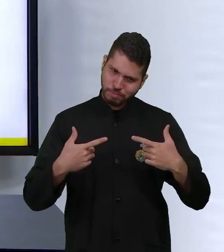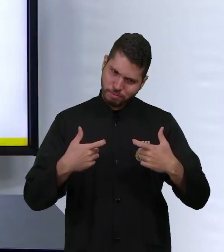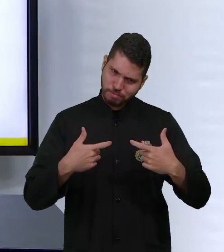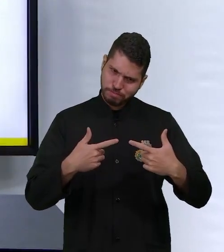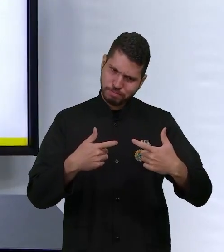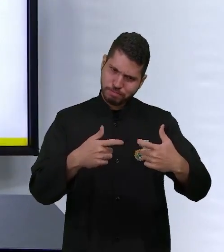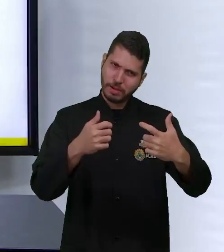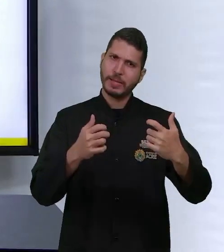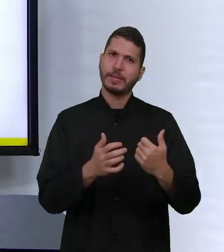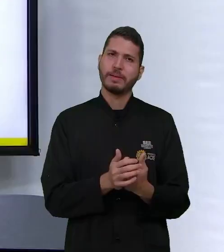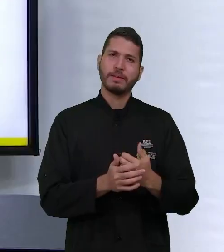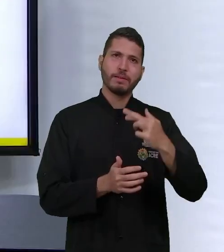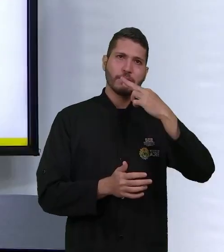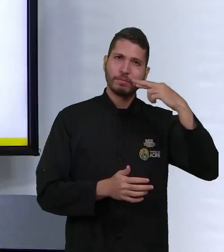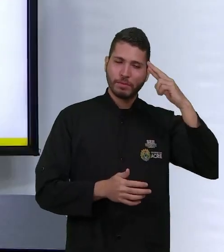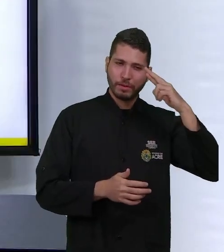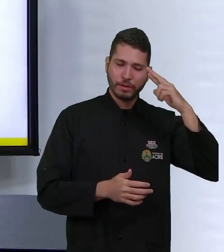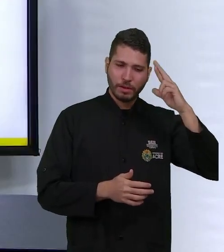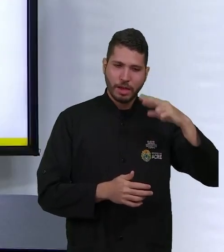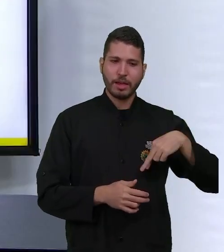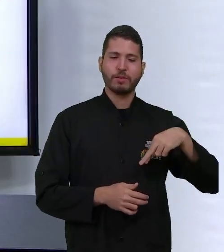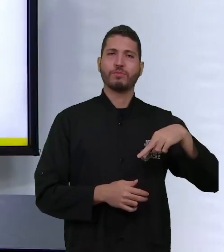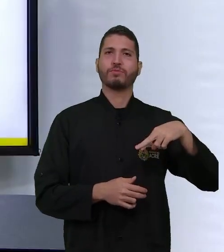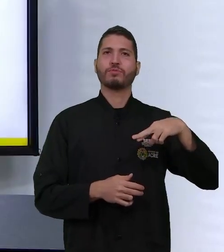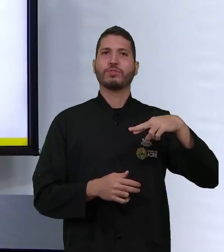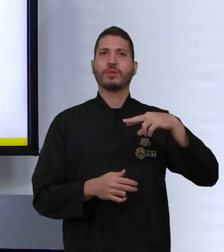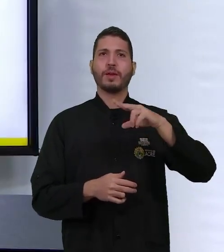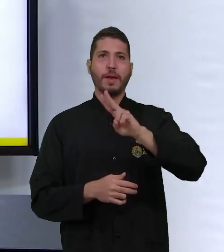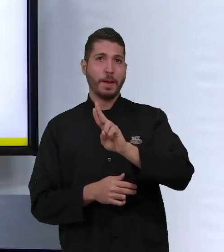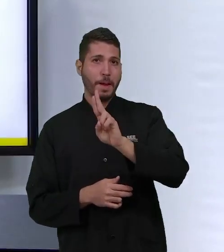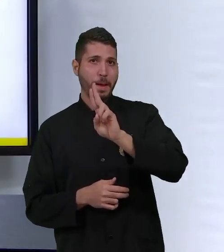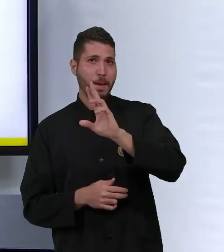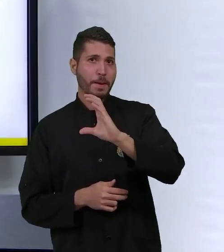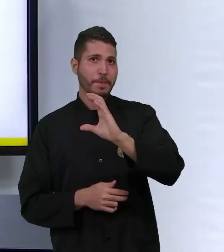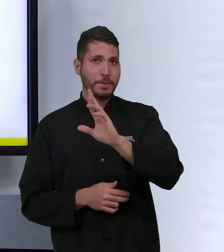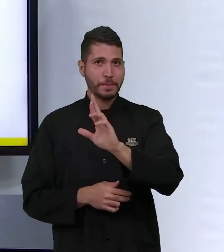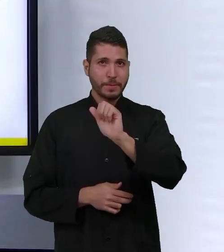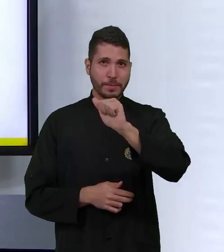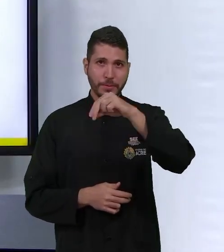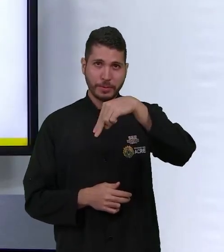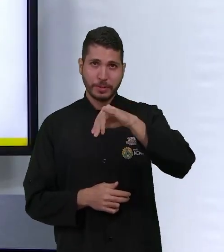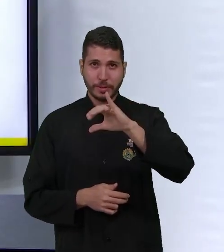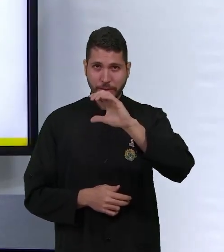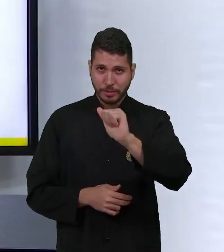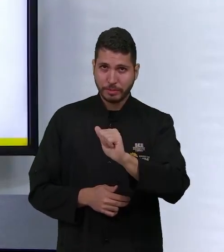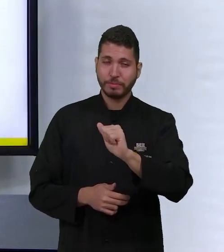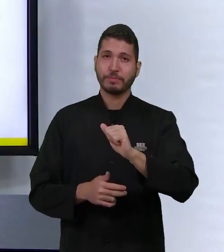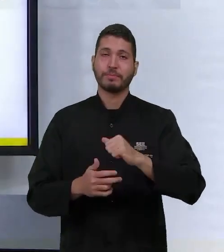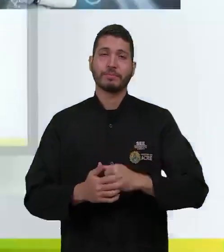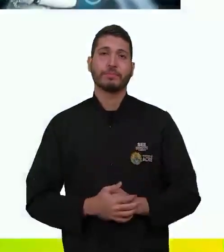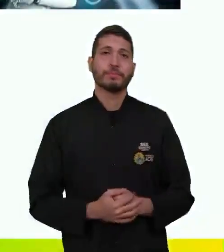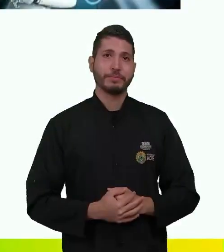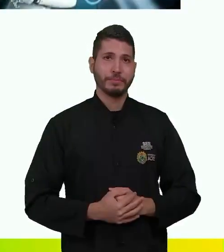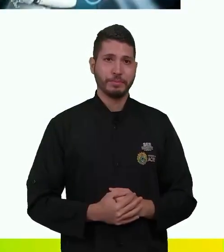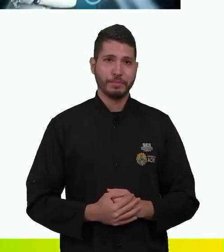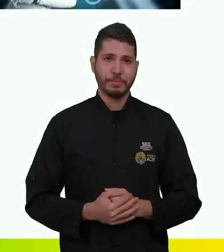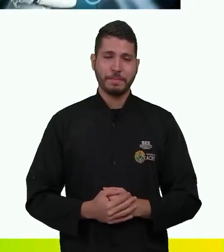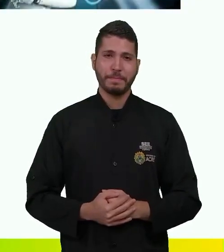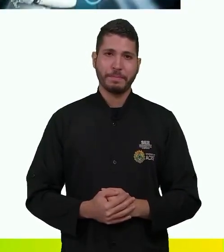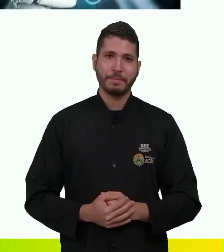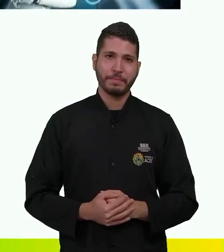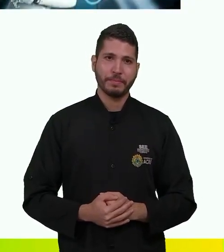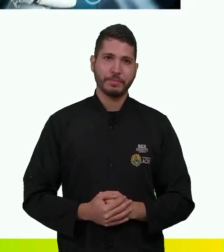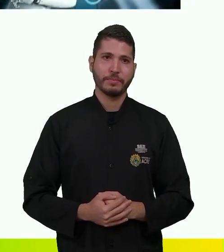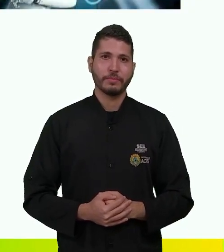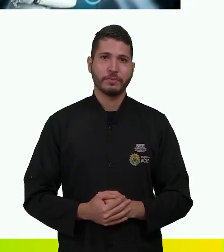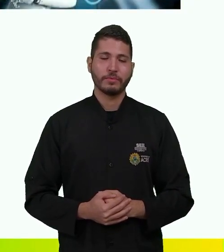terras raras. O Brasil é um grande produtor de minério também. Continuando, aqui ainda sobre a